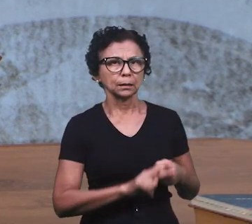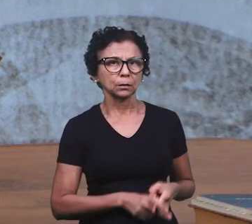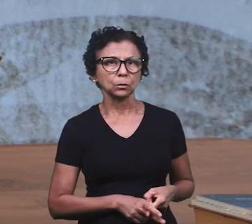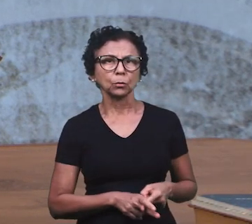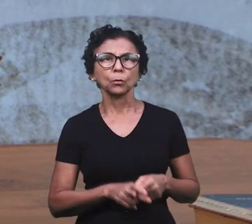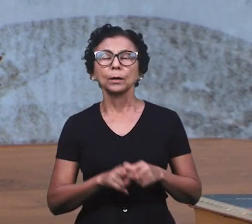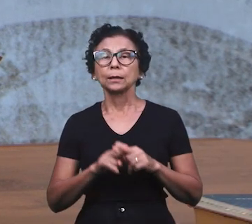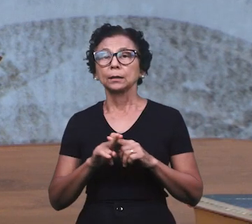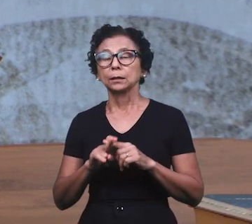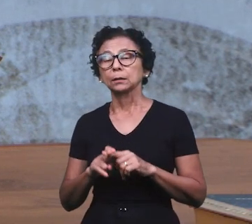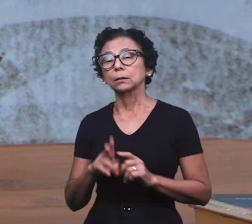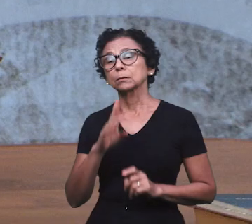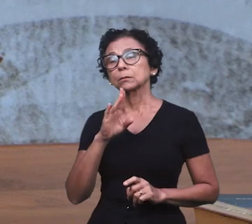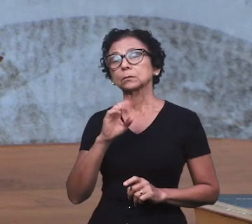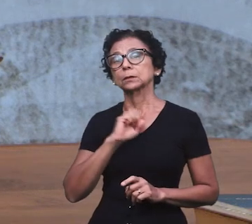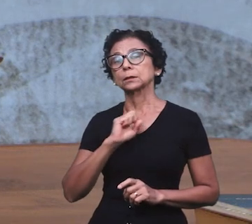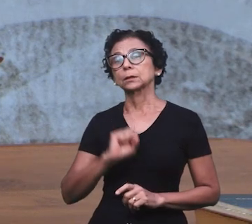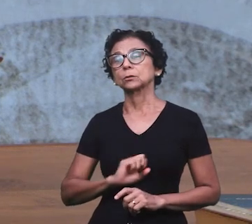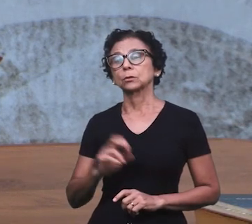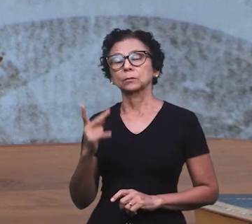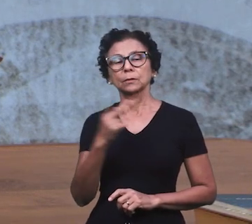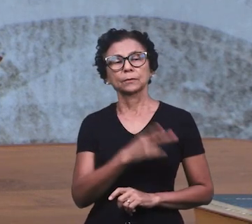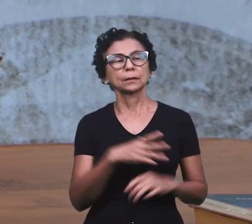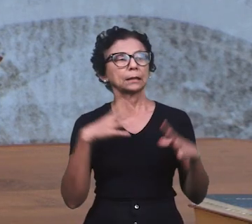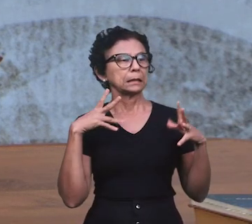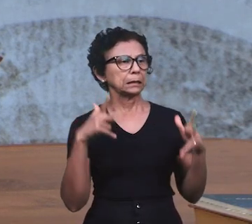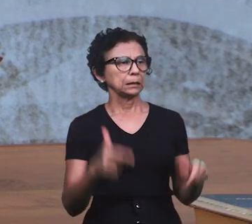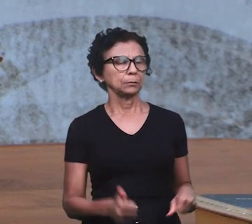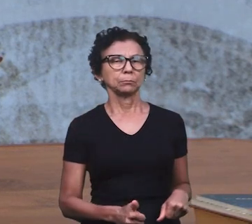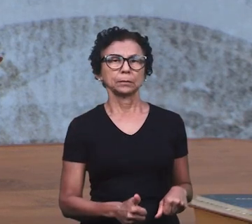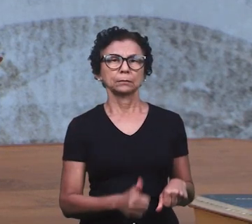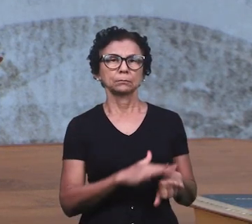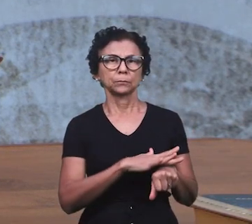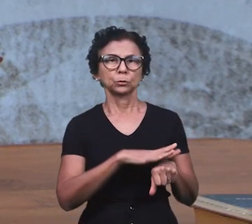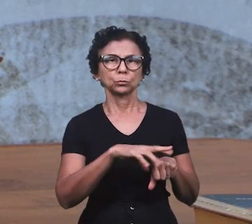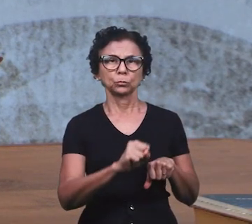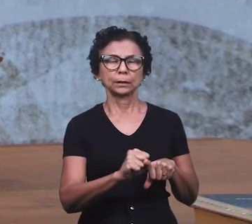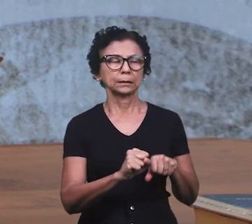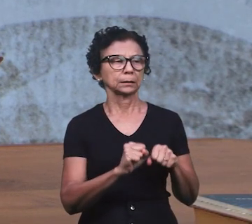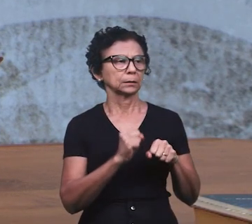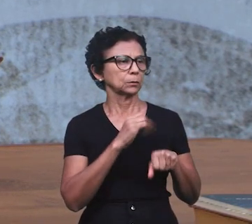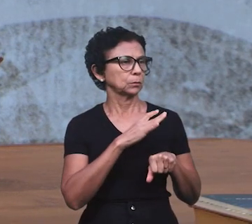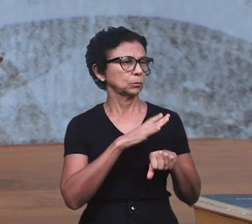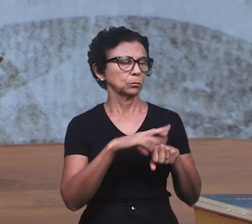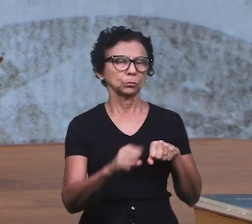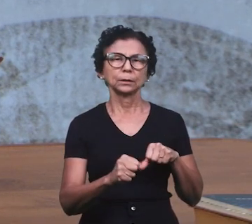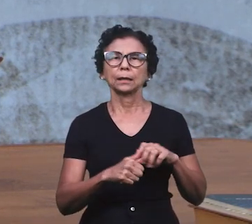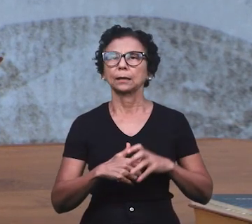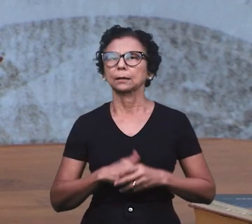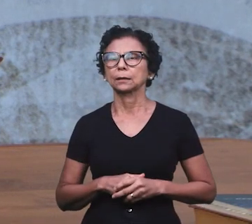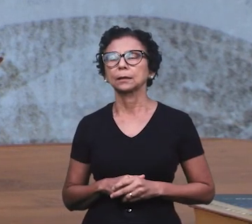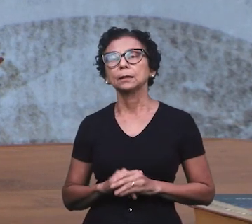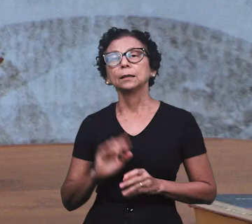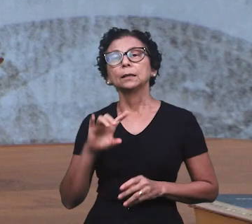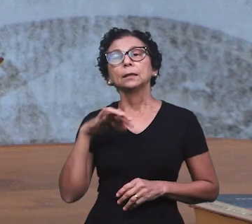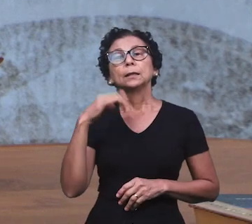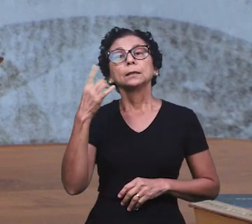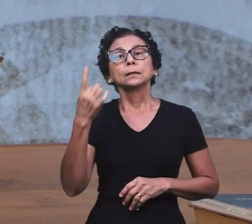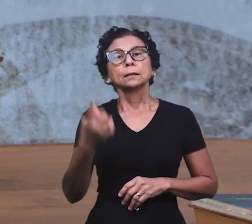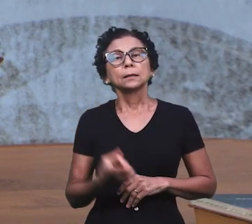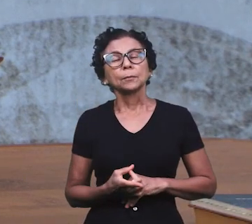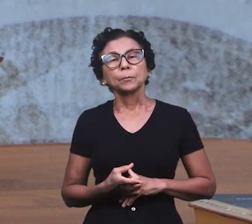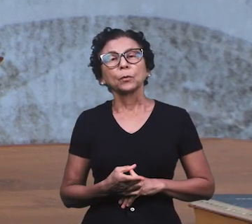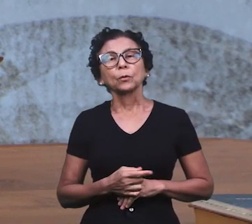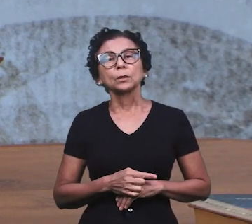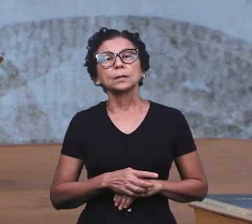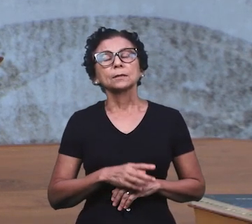por limpa, porque a praga está curada. Depois tomará para espiar a casa